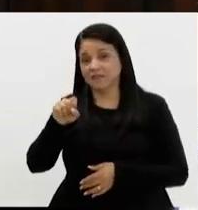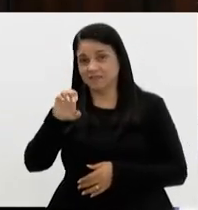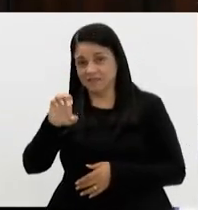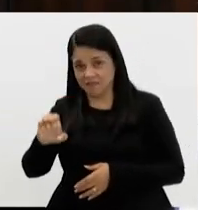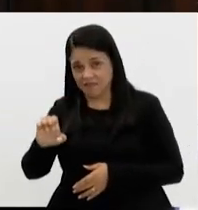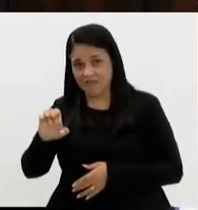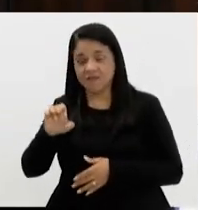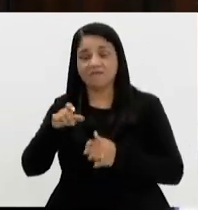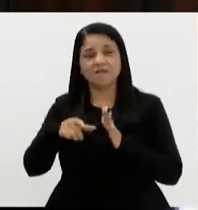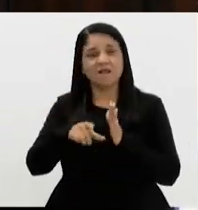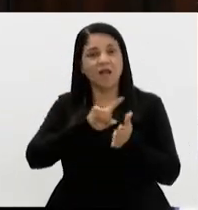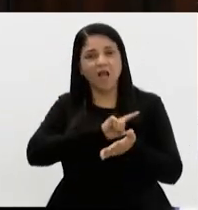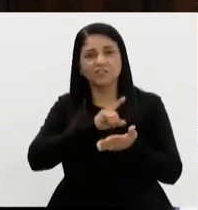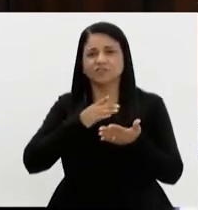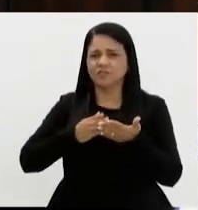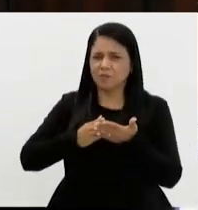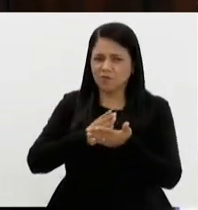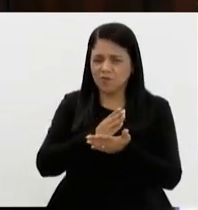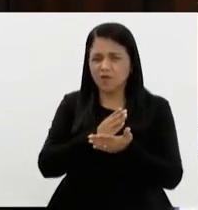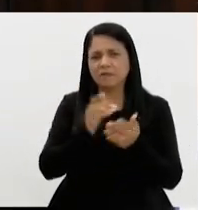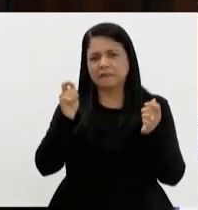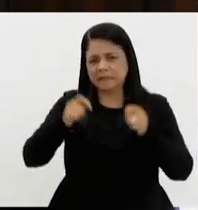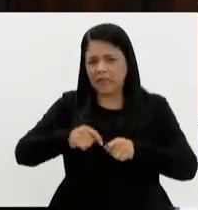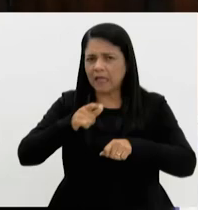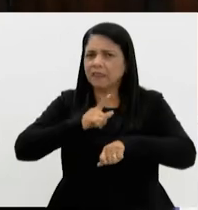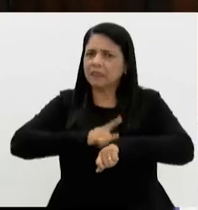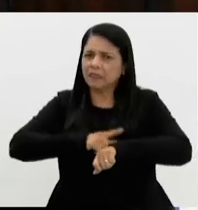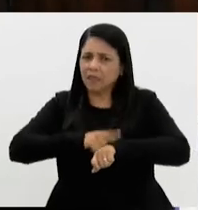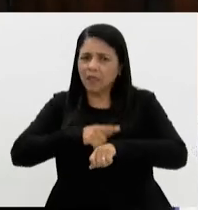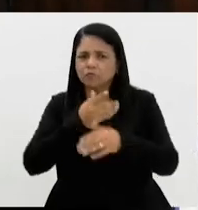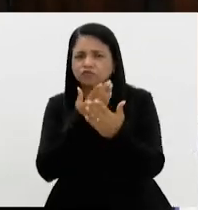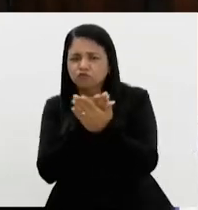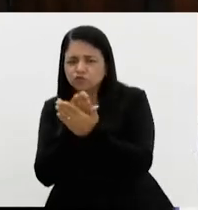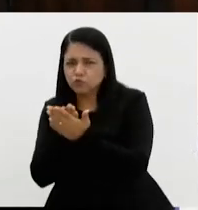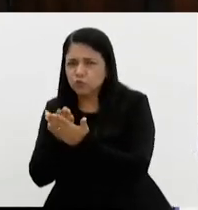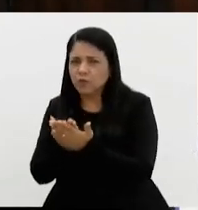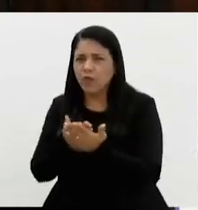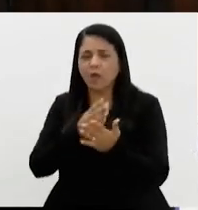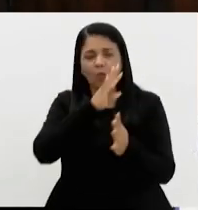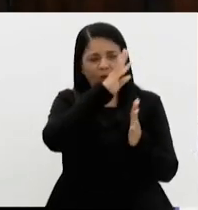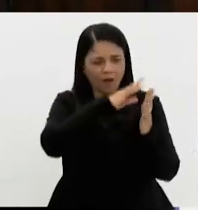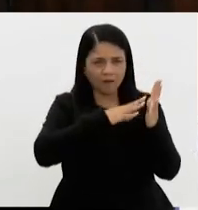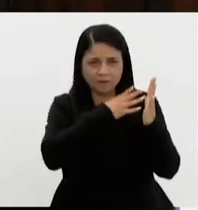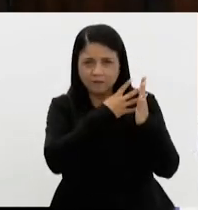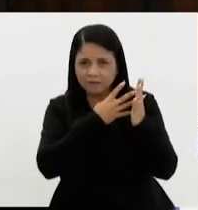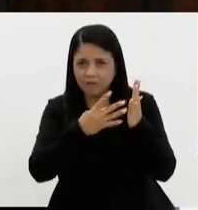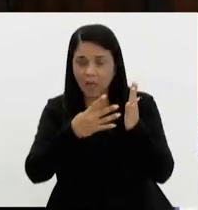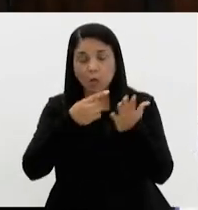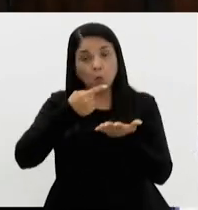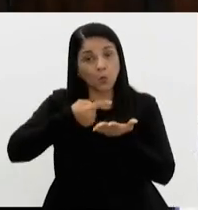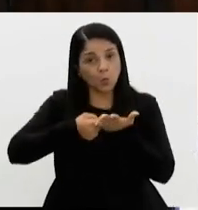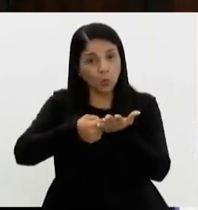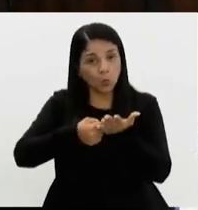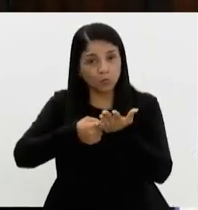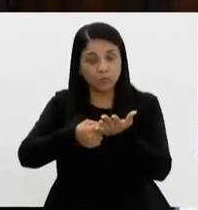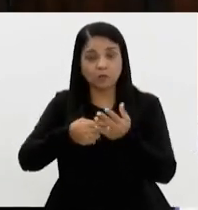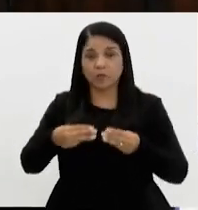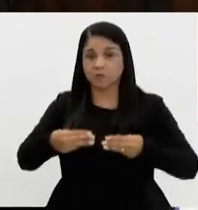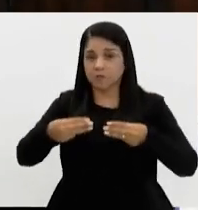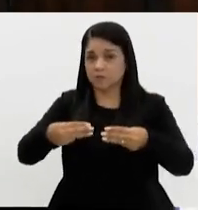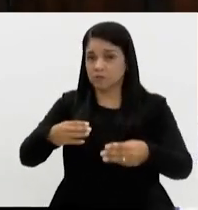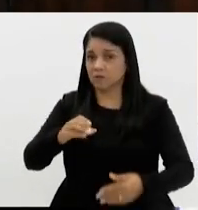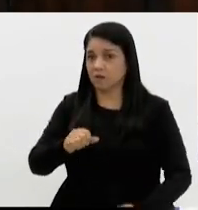super antecedência Então dá tempo de sobra para para estudar o calendário tá sendo rigorosamente cumprido pela ministra Carmen